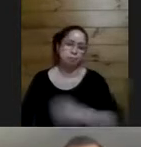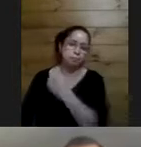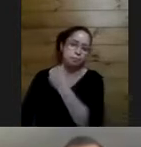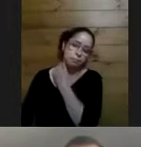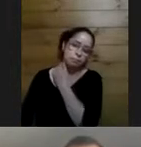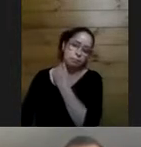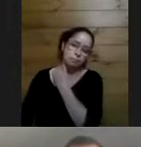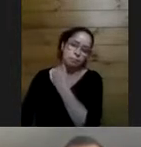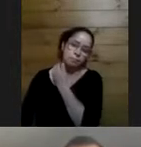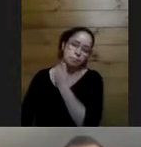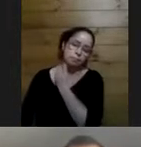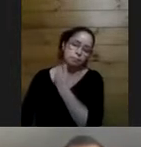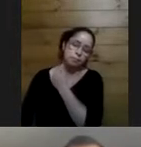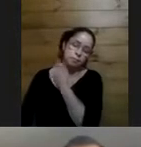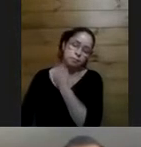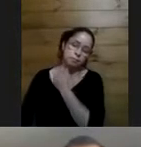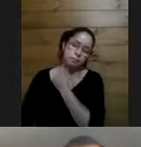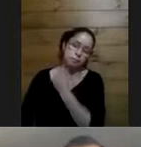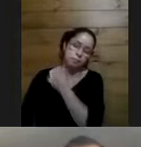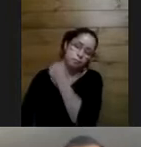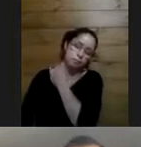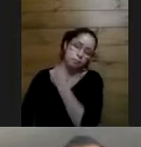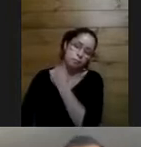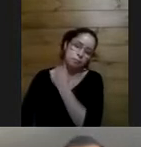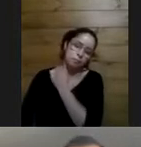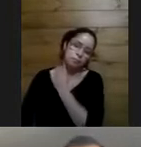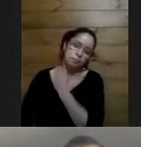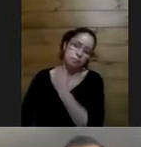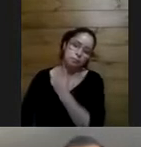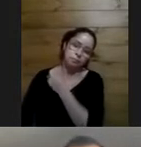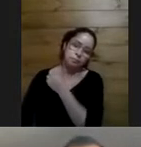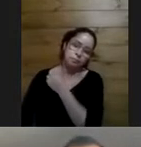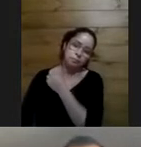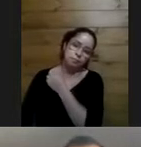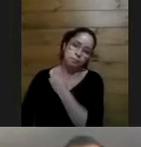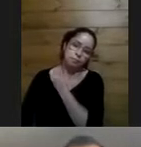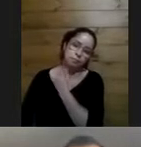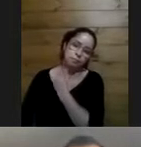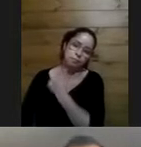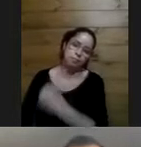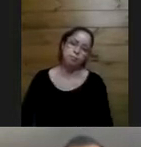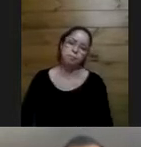OAB, seja na seccional ou nas suas subseções, proporciona aos seus pares.